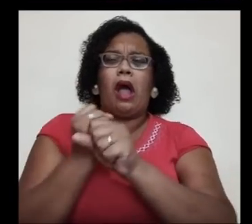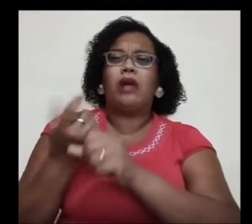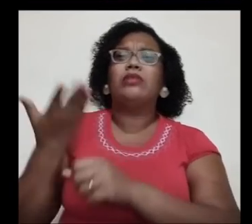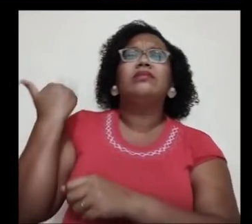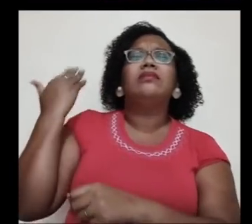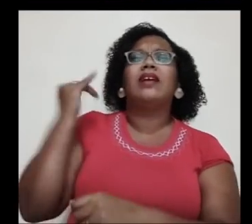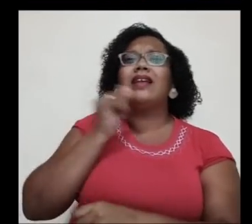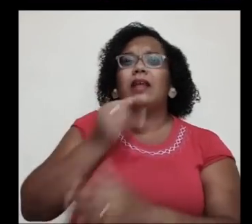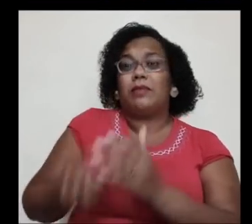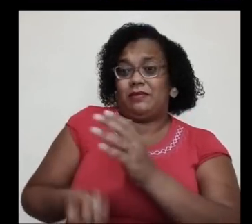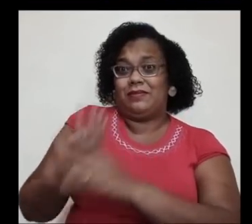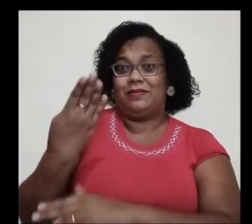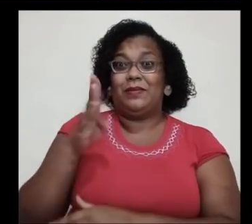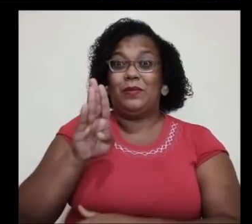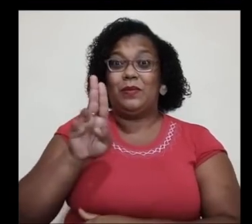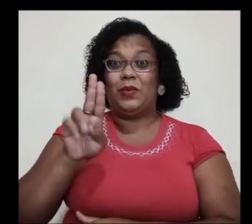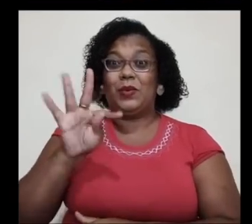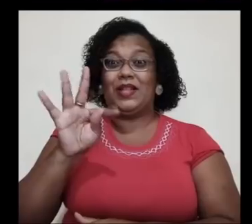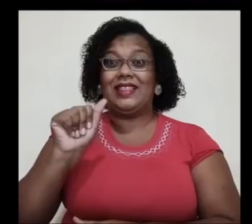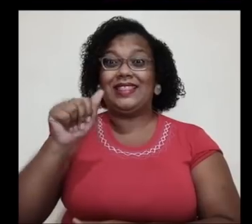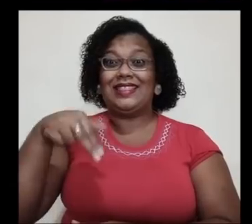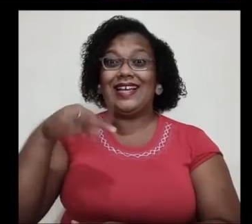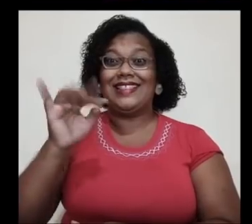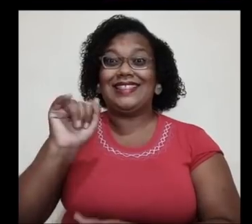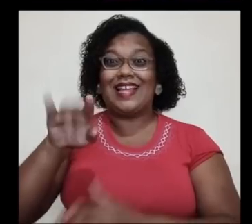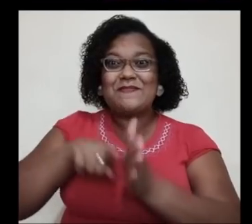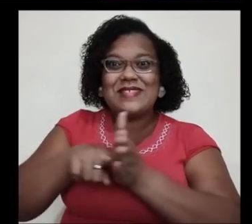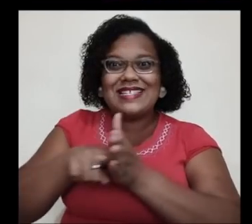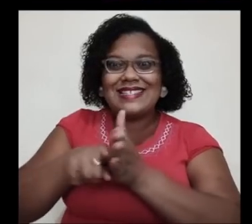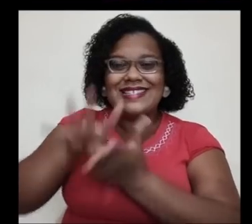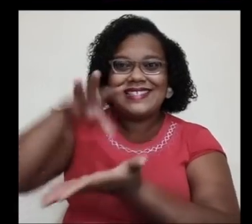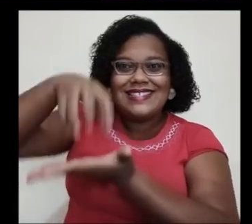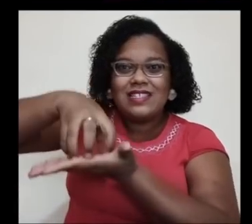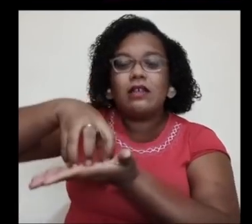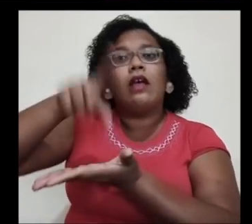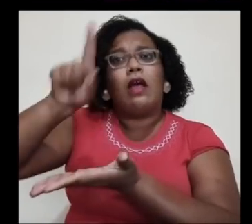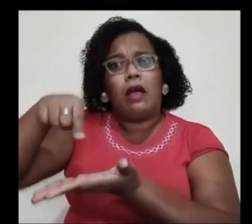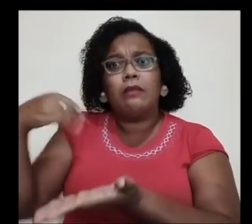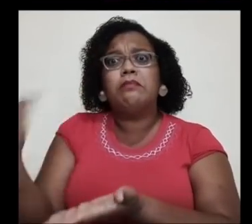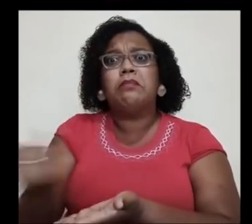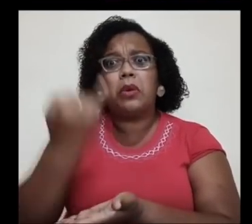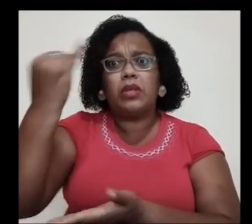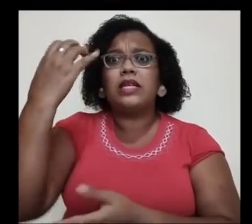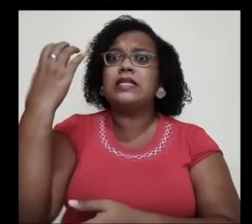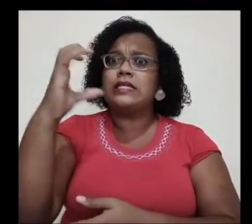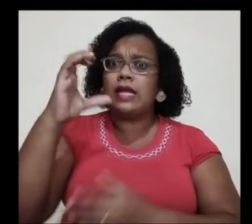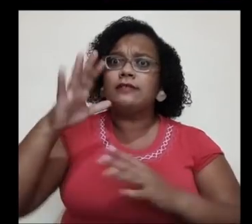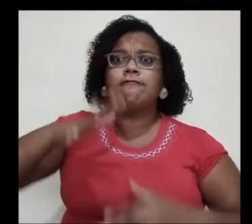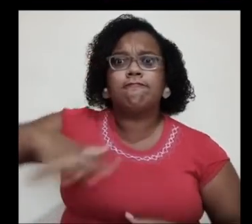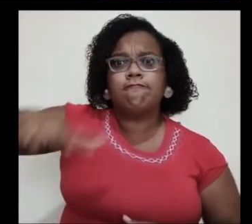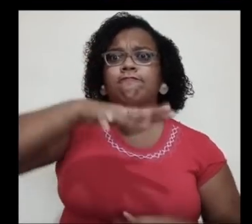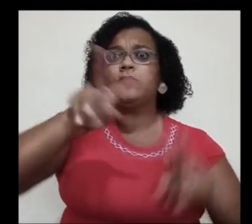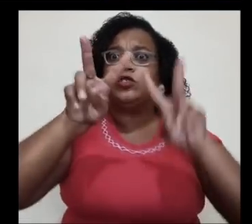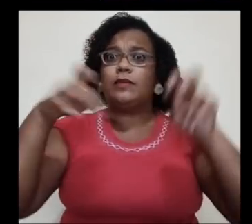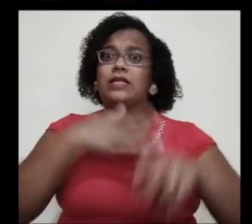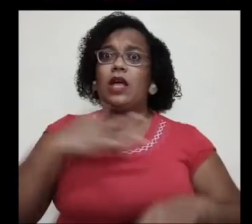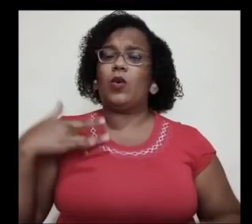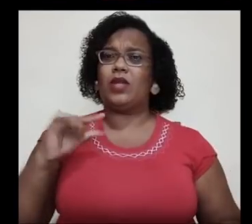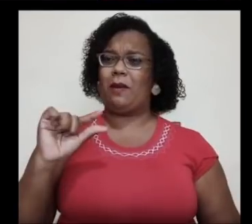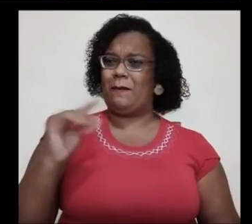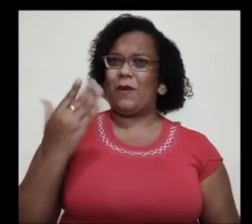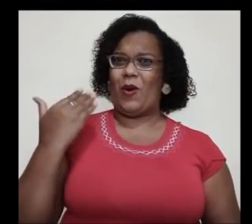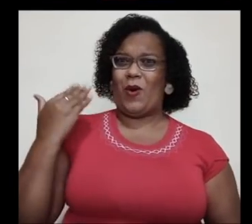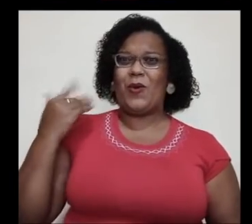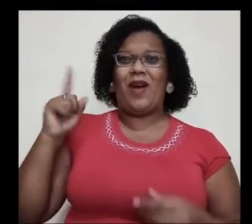da ciência nesse aspecto, né? Mais recentemente, o enfrentamento da questão do vírus do Zika, a conexão com a microcefalia, que